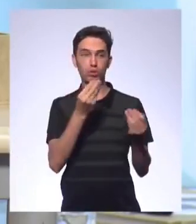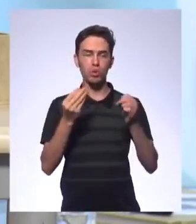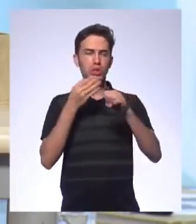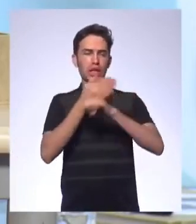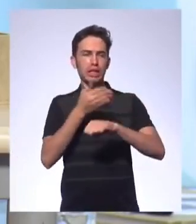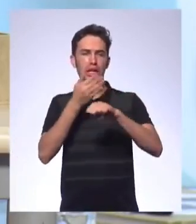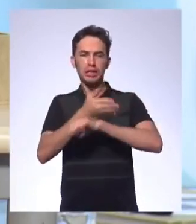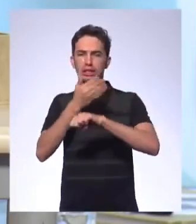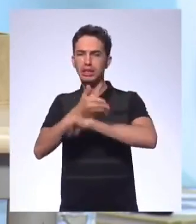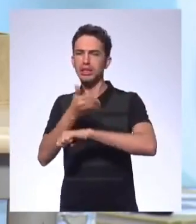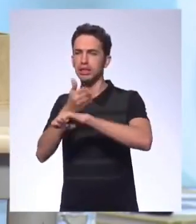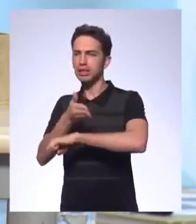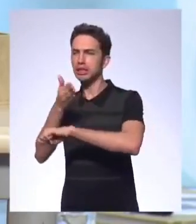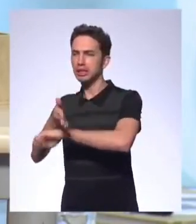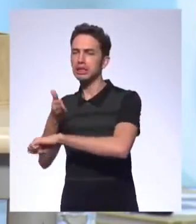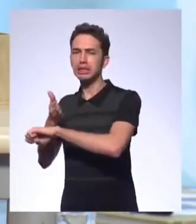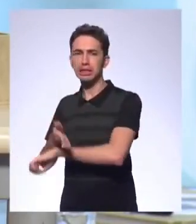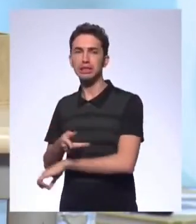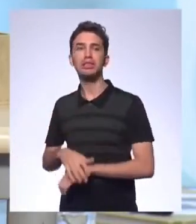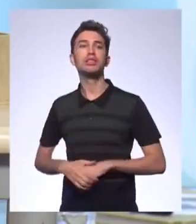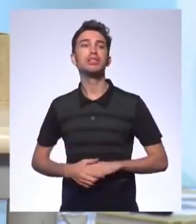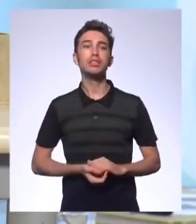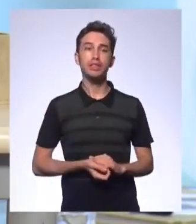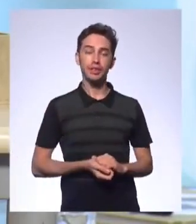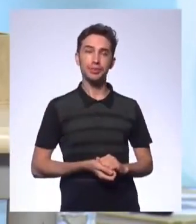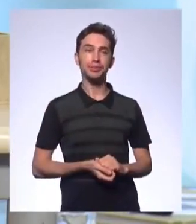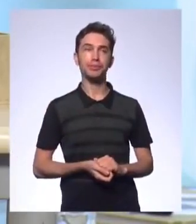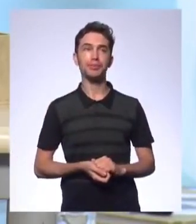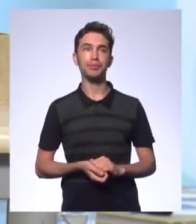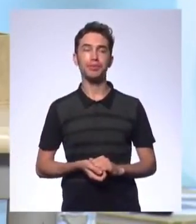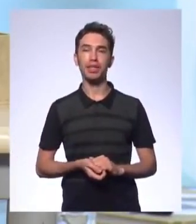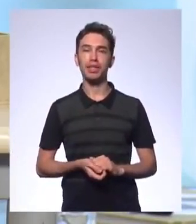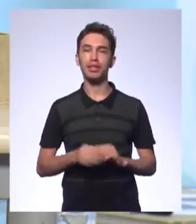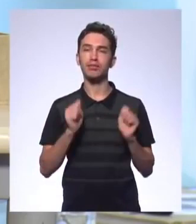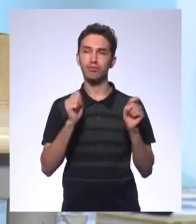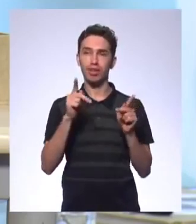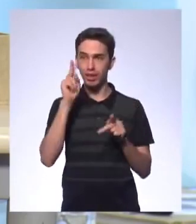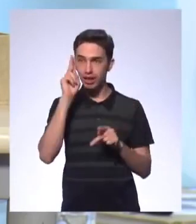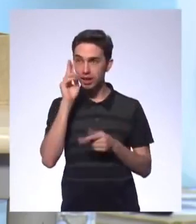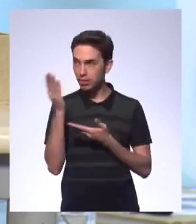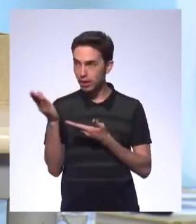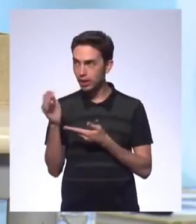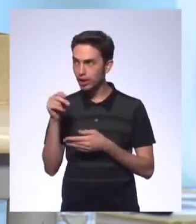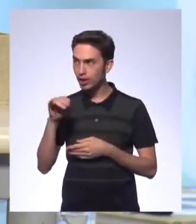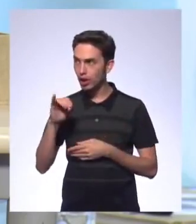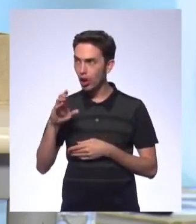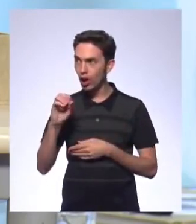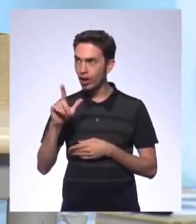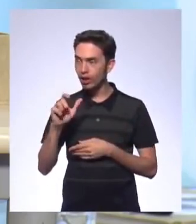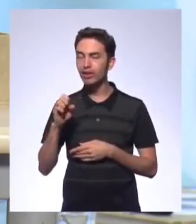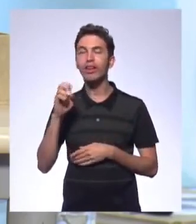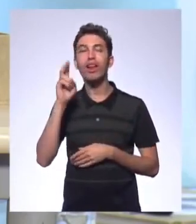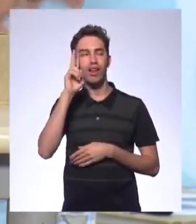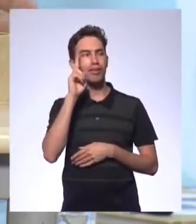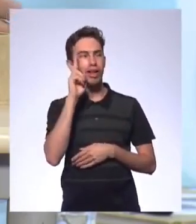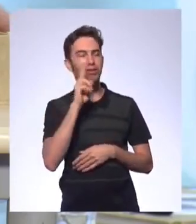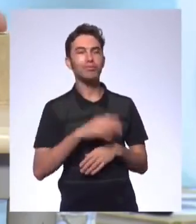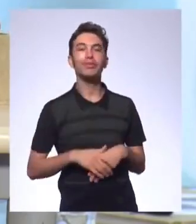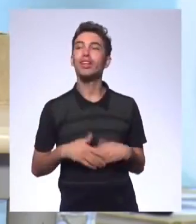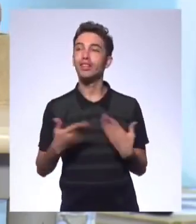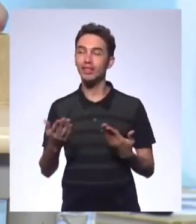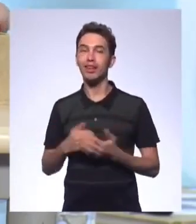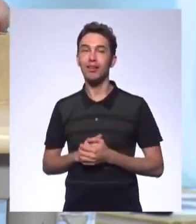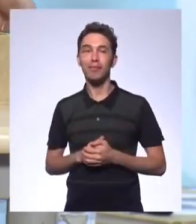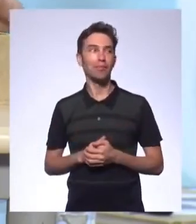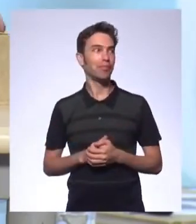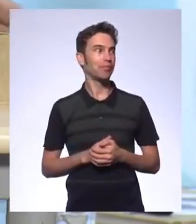de invasões bárbaras. Você lembra disso, Nicole? Eu lembro. Então, tá bom. Então, as invasões bárbaras.